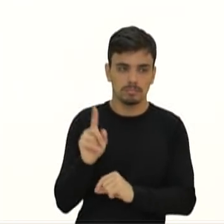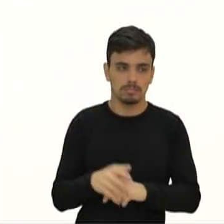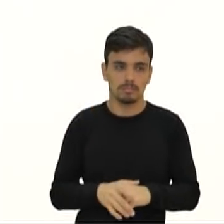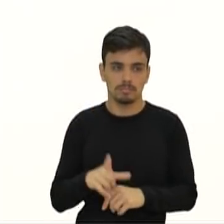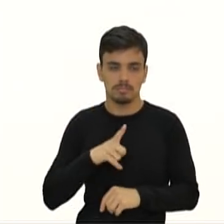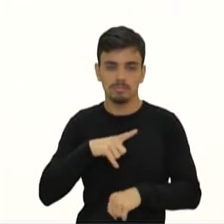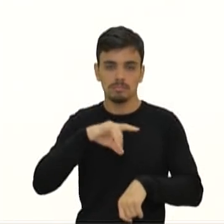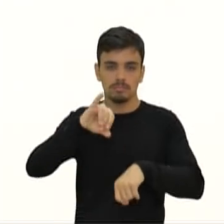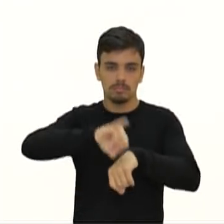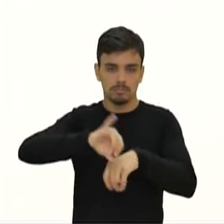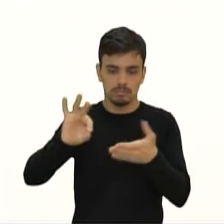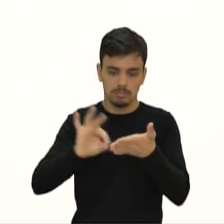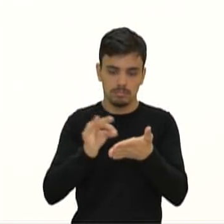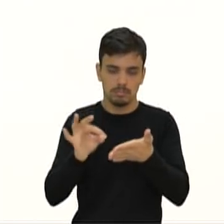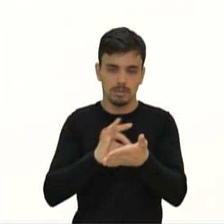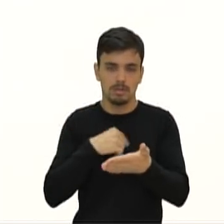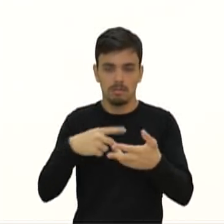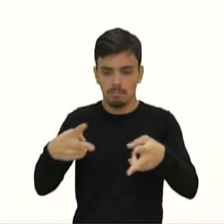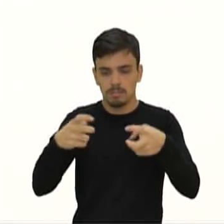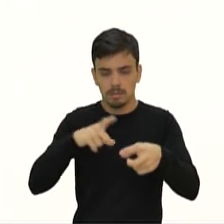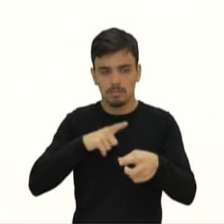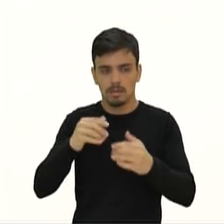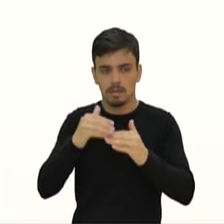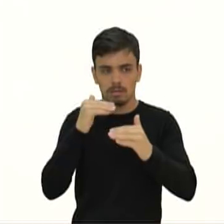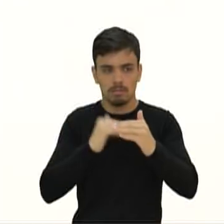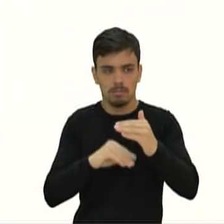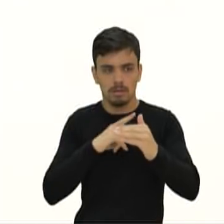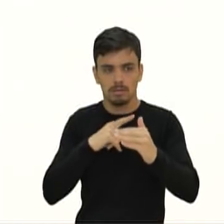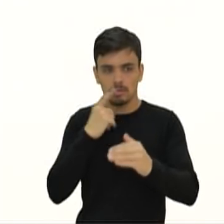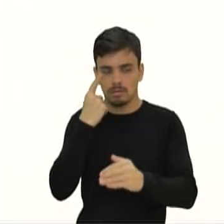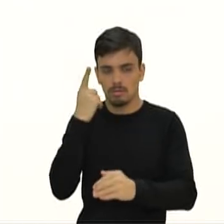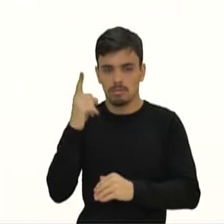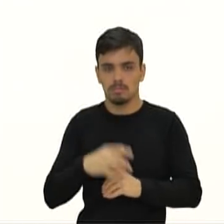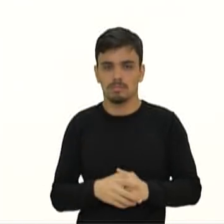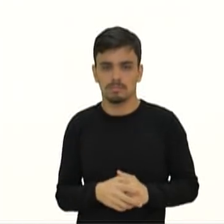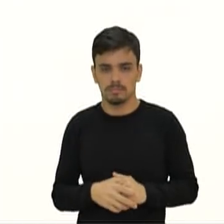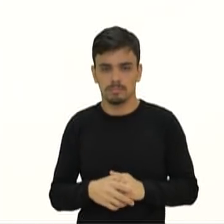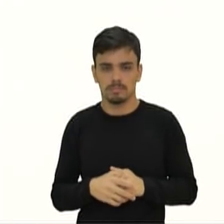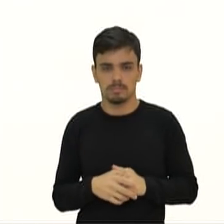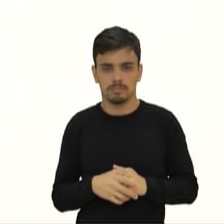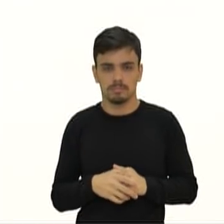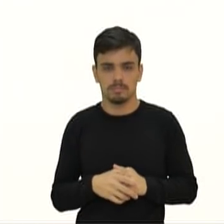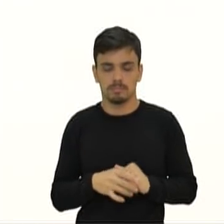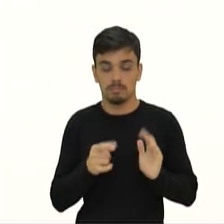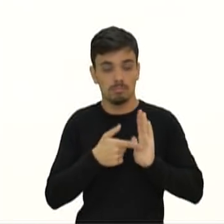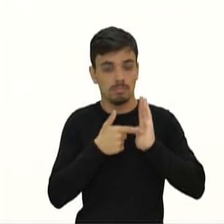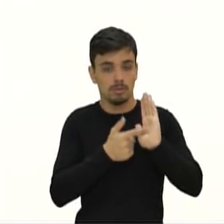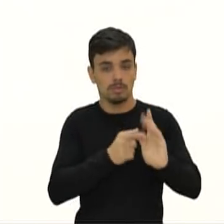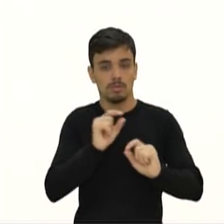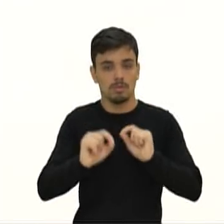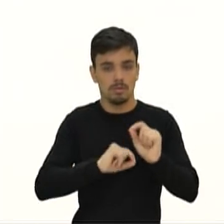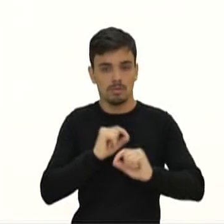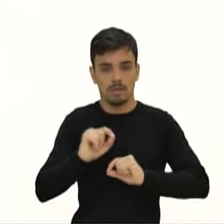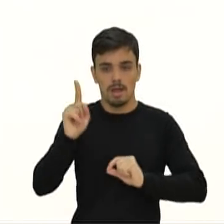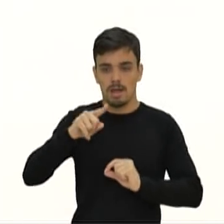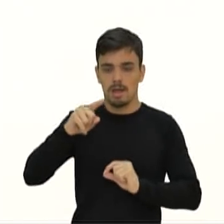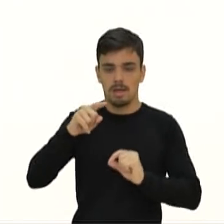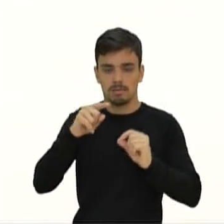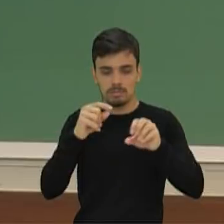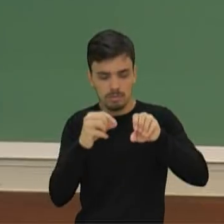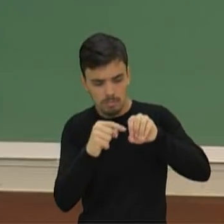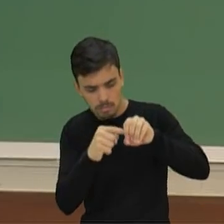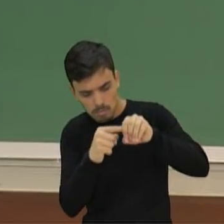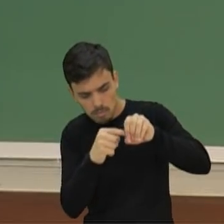tem. Percebam que ela tem aqui um orifício ao qual mostra que essa agulha é oca. Mas qual